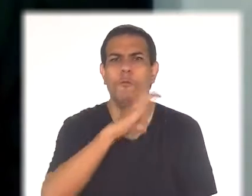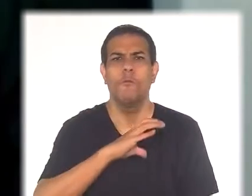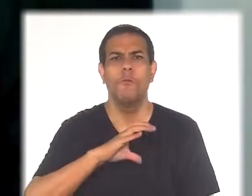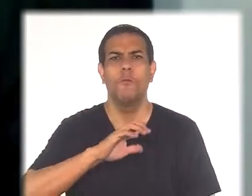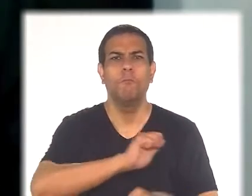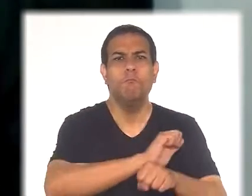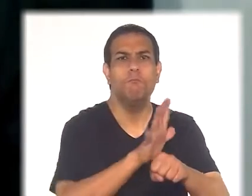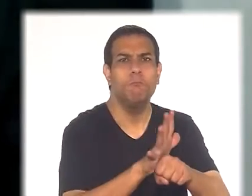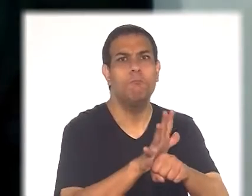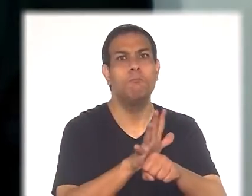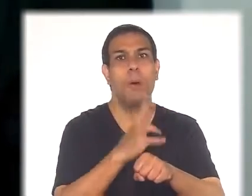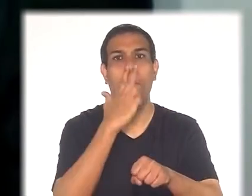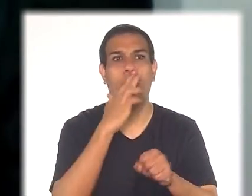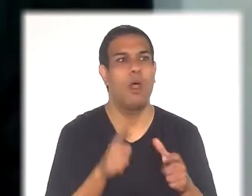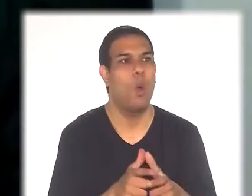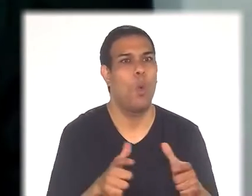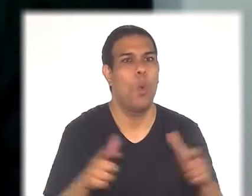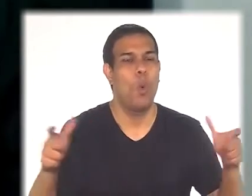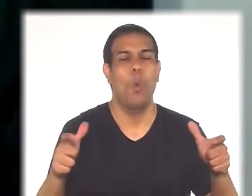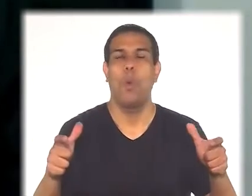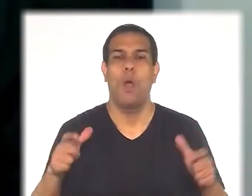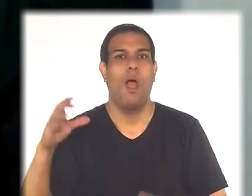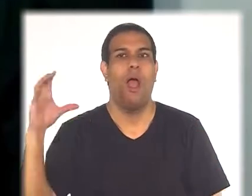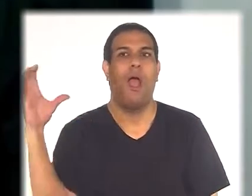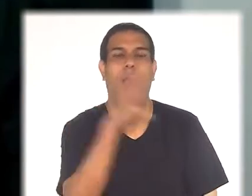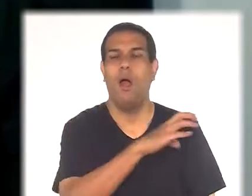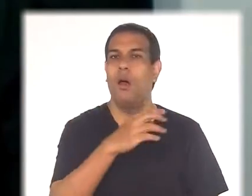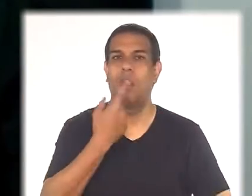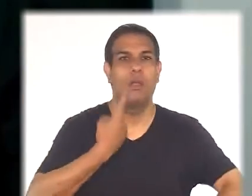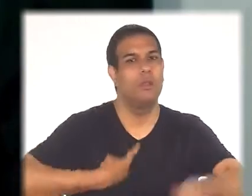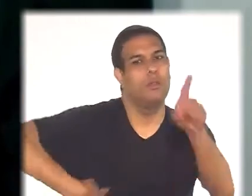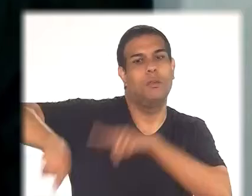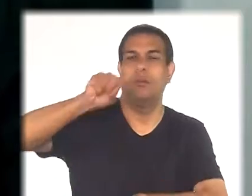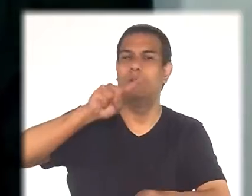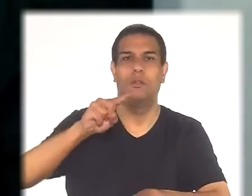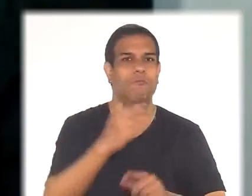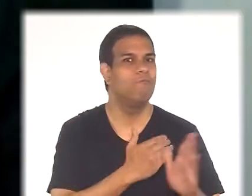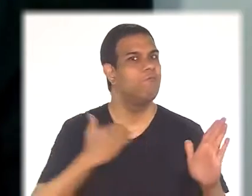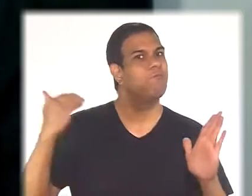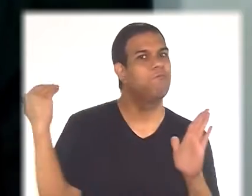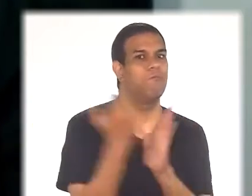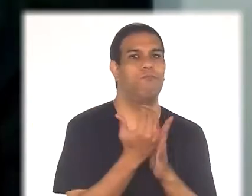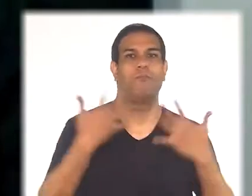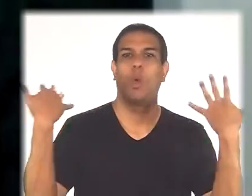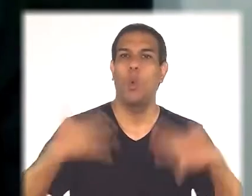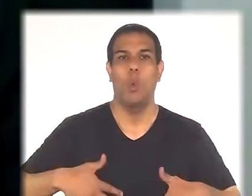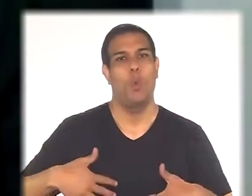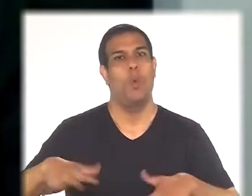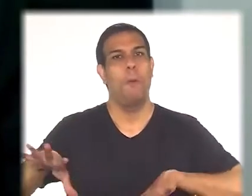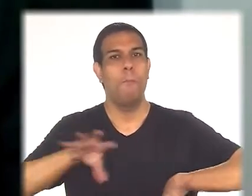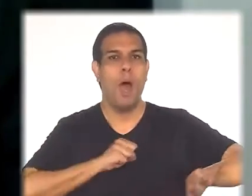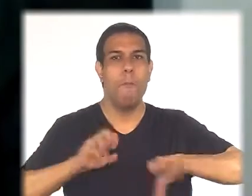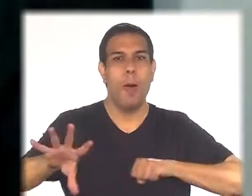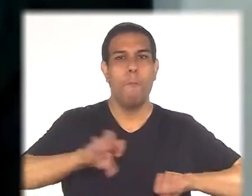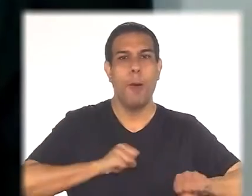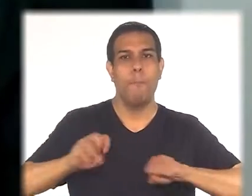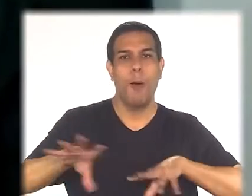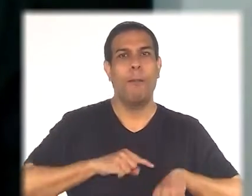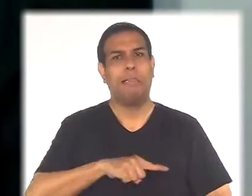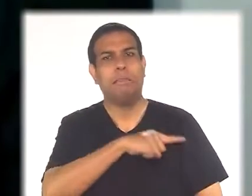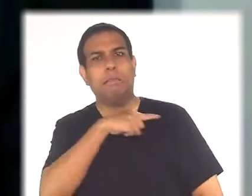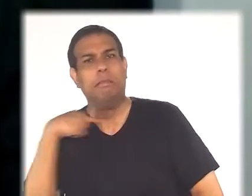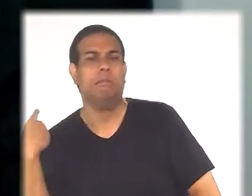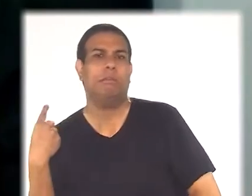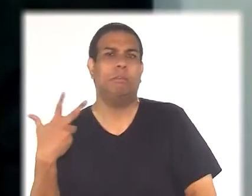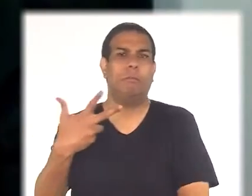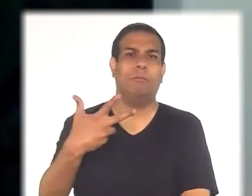é possível que a gente tenha uma evolução epidemiológica, uma circulação, por exemplo, maior novamente no início do ano, quando a gente